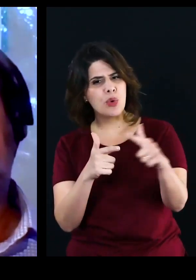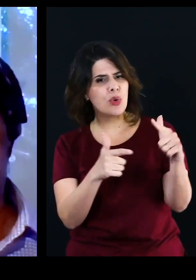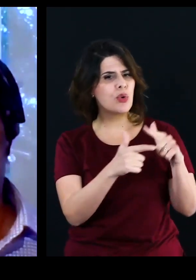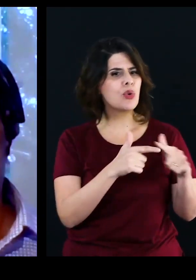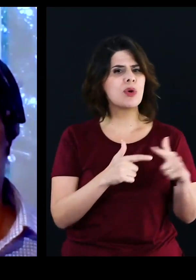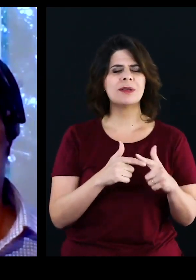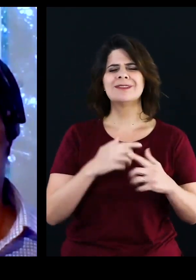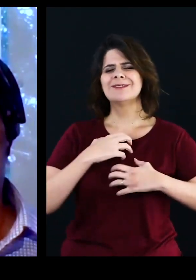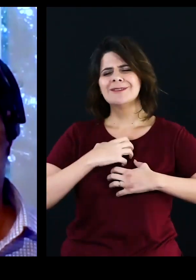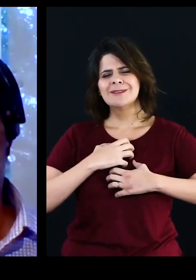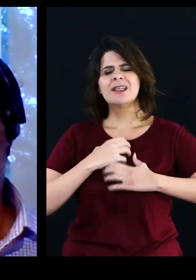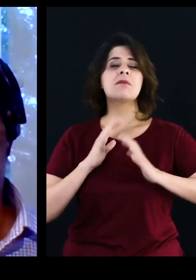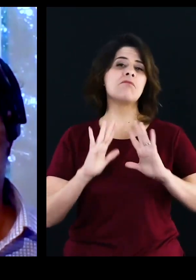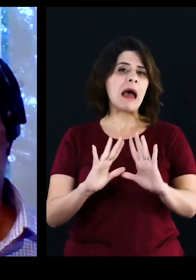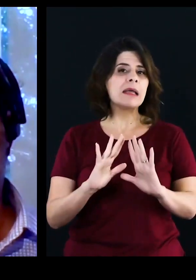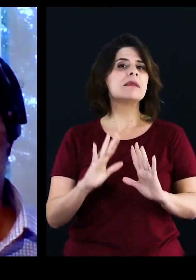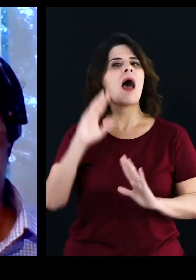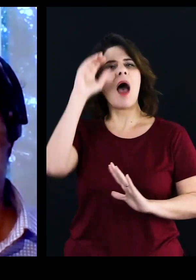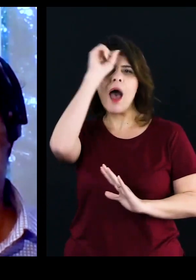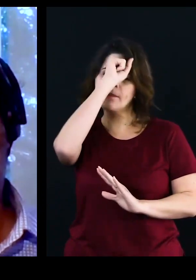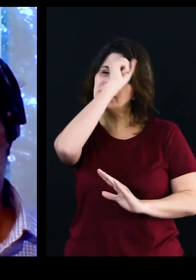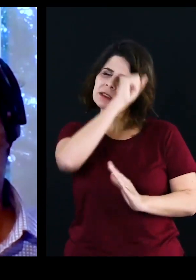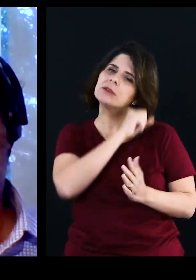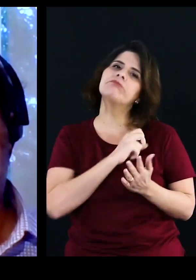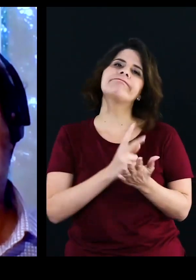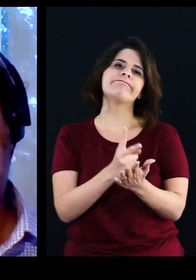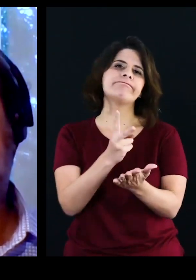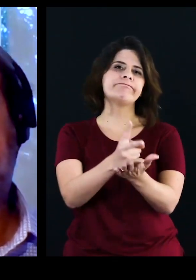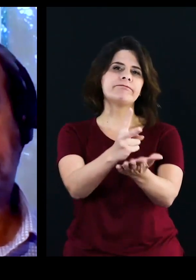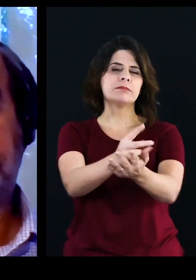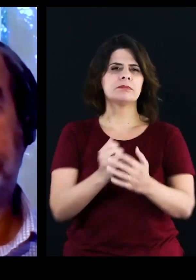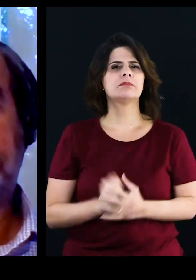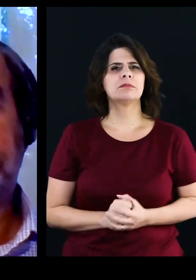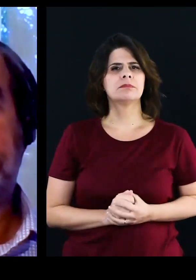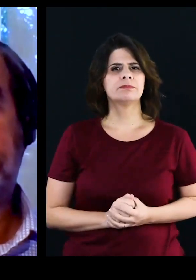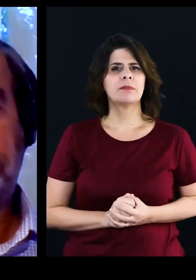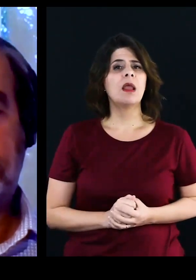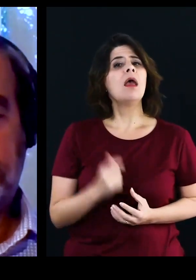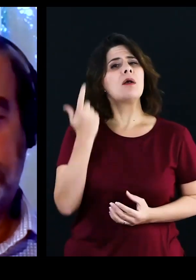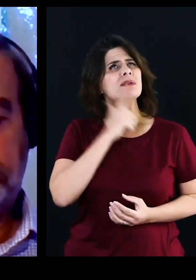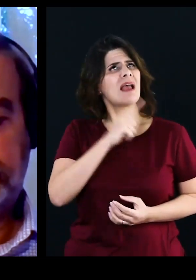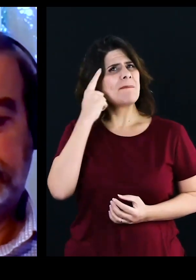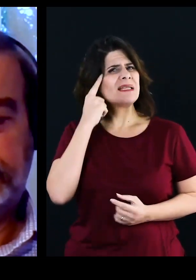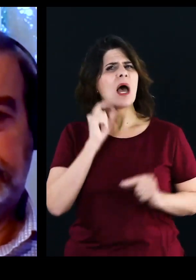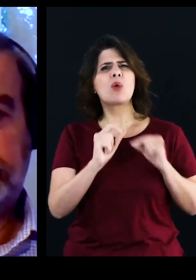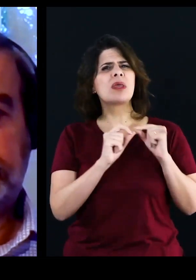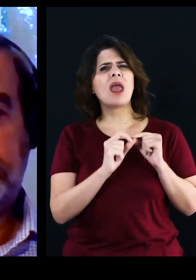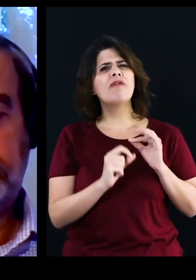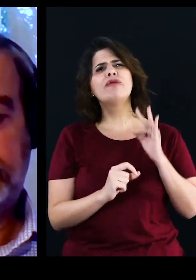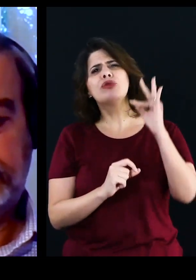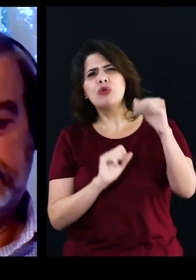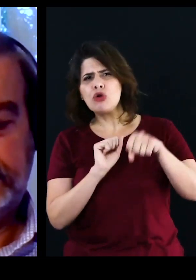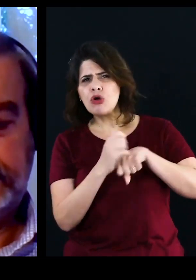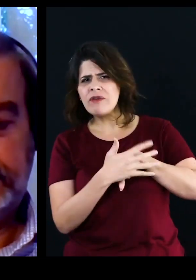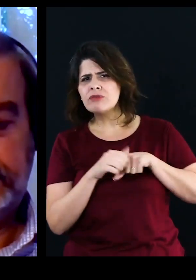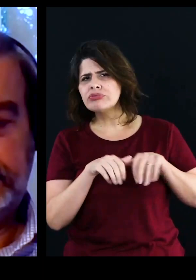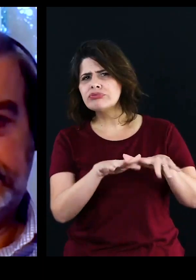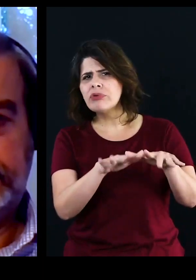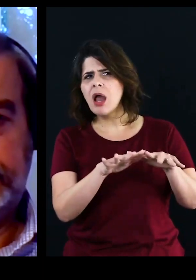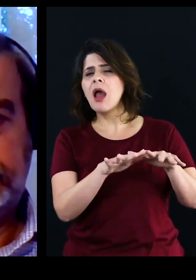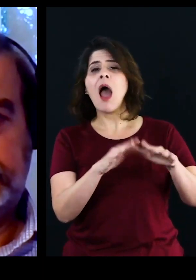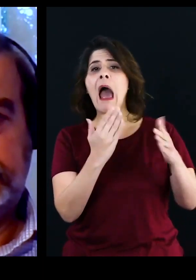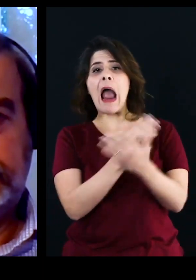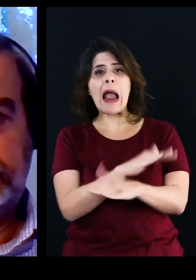revelar o que vocês levam no pós-pandemia, do ponto de vista profissional, para o dia a dia de vocês,